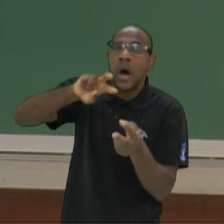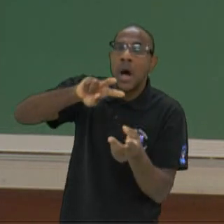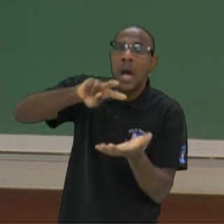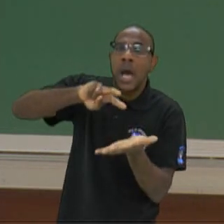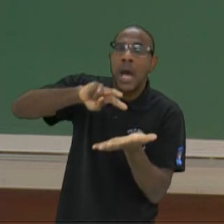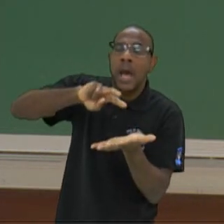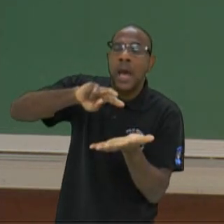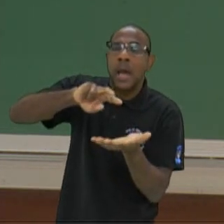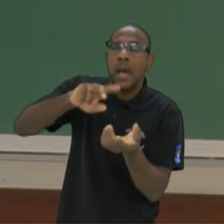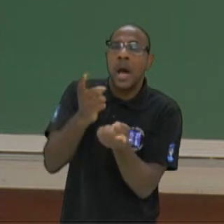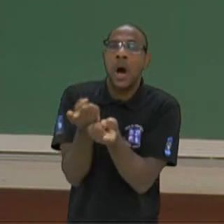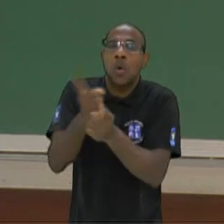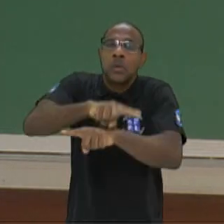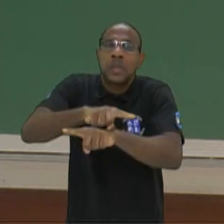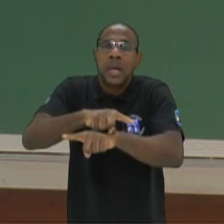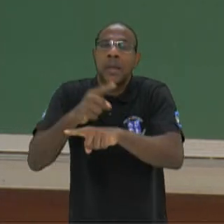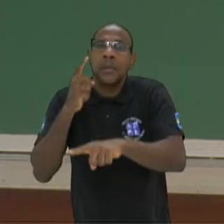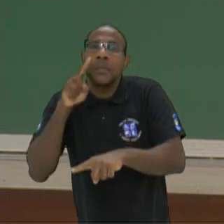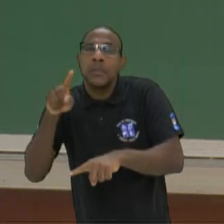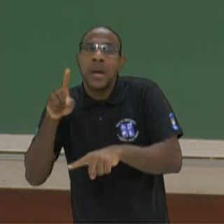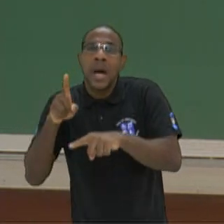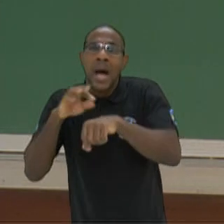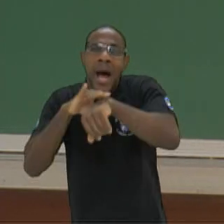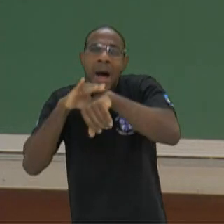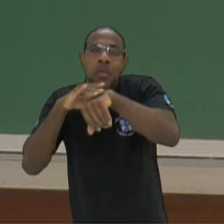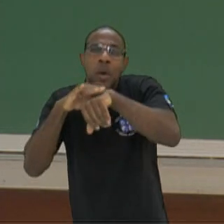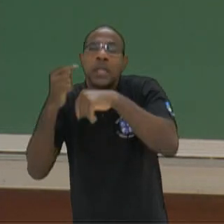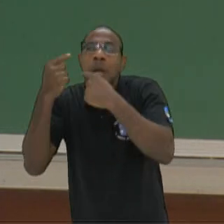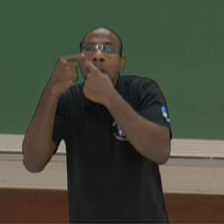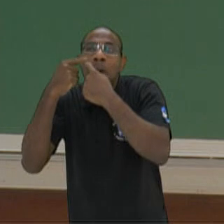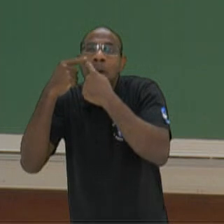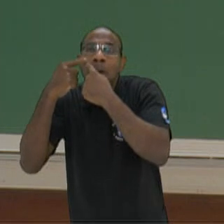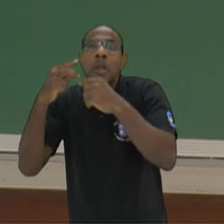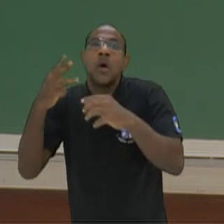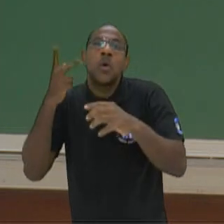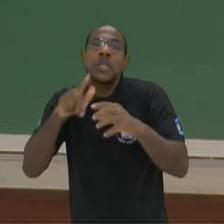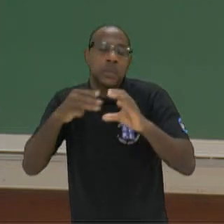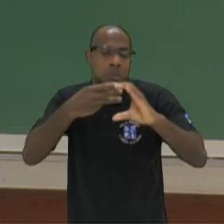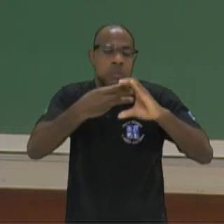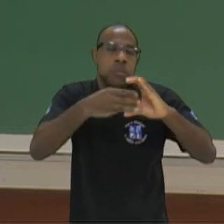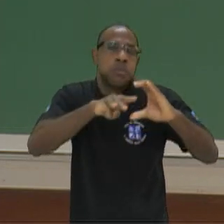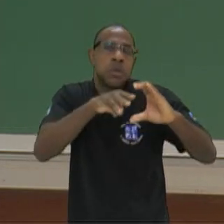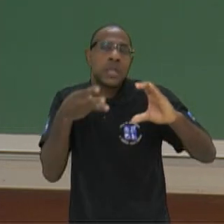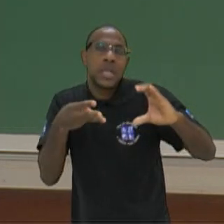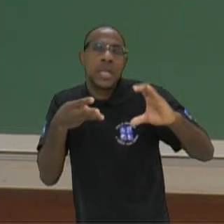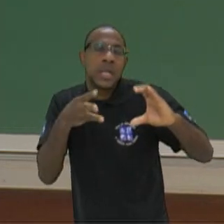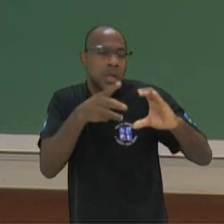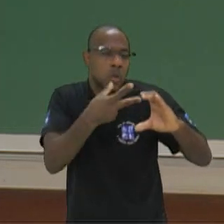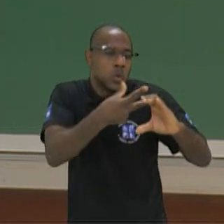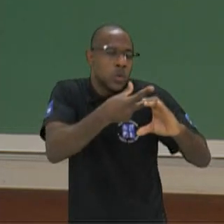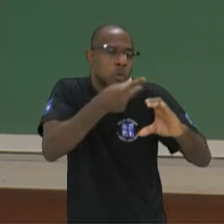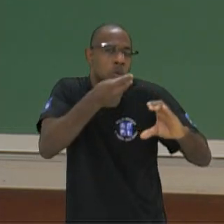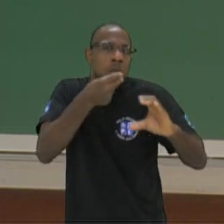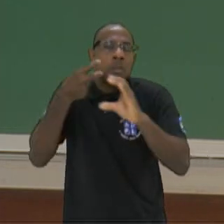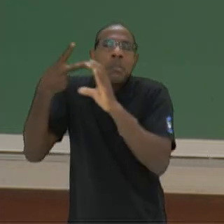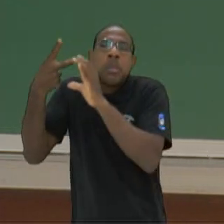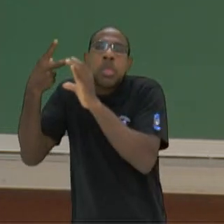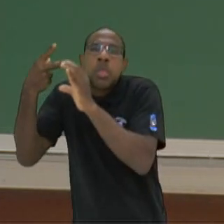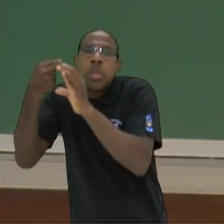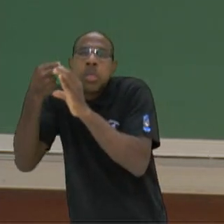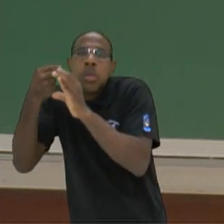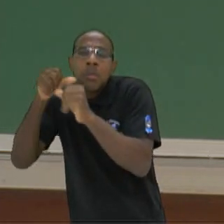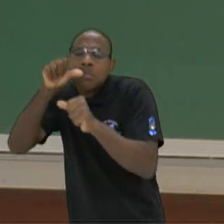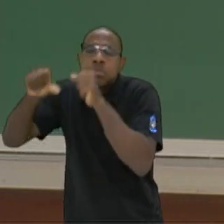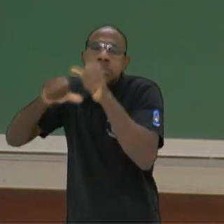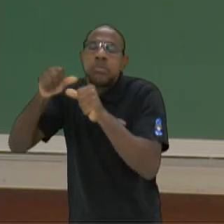doenças estão nessa área aqui, que eles conseguiram, através da célula-tronco, fazer o processo de reversão dessa doença. Muito